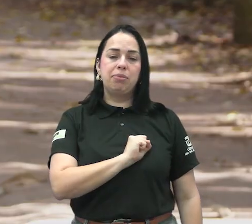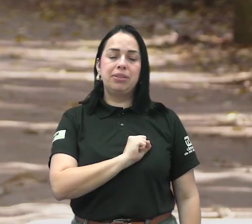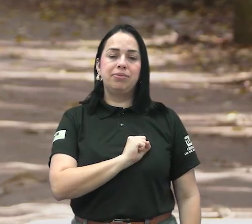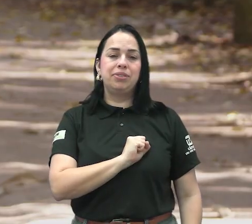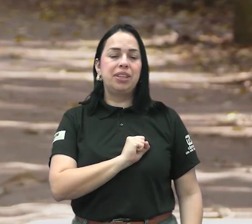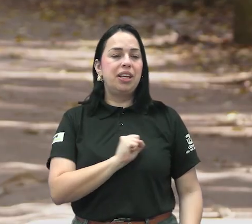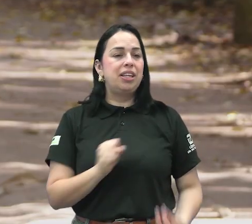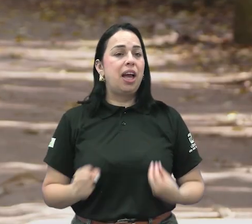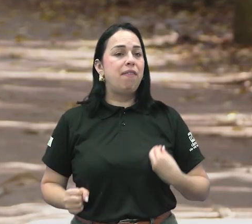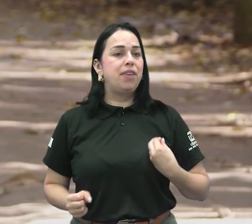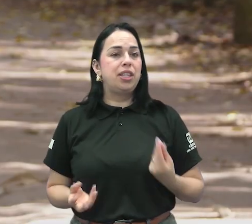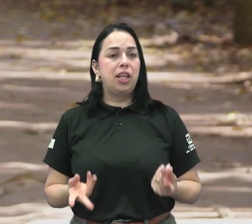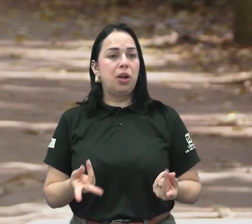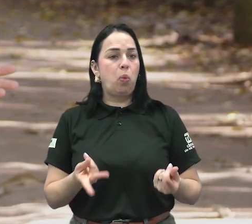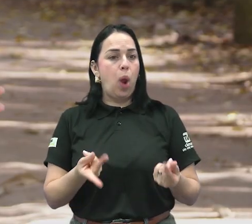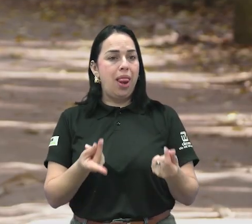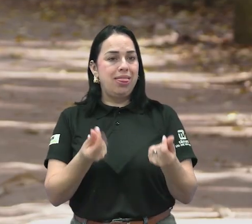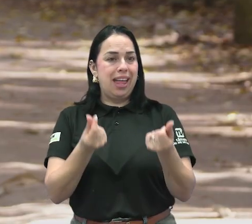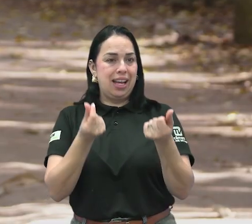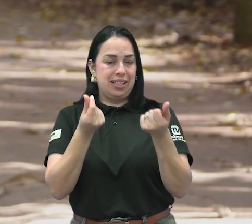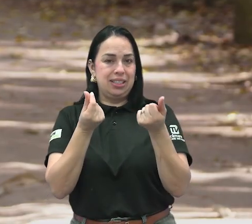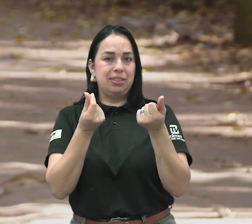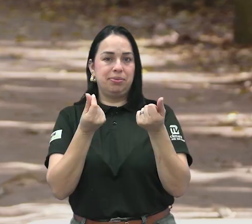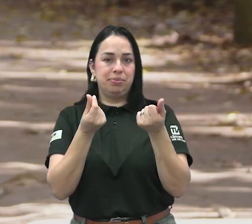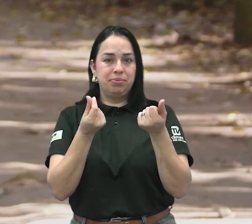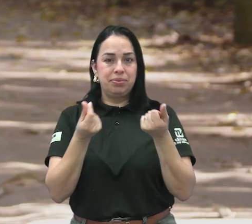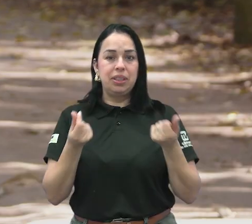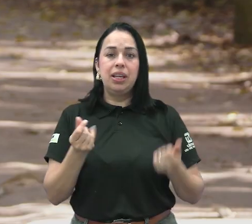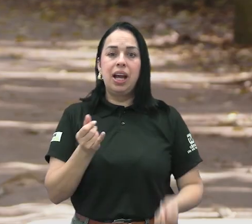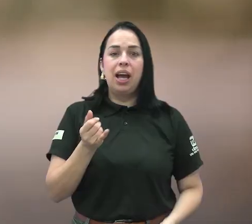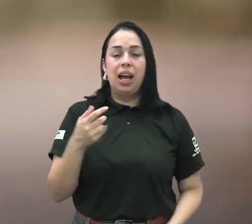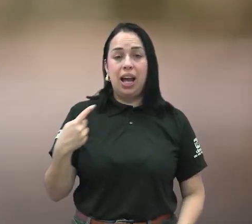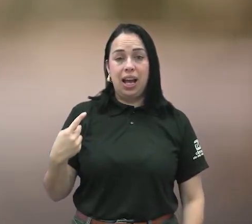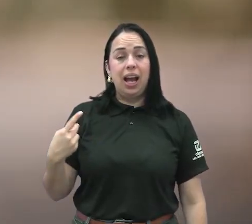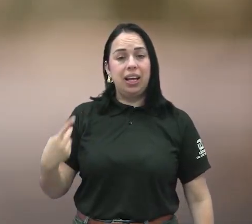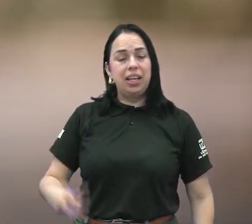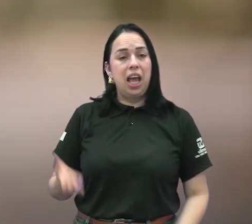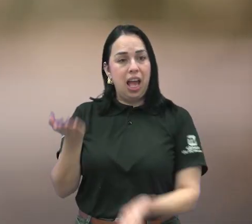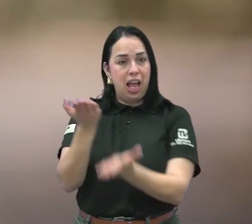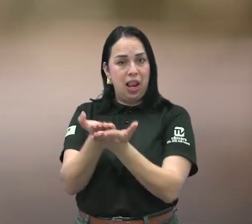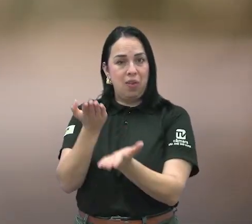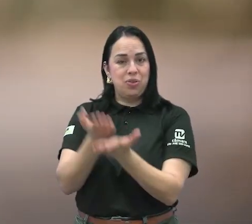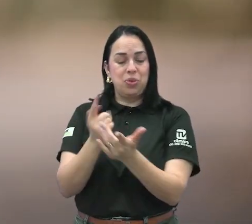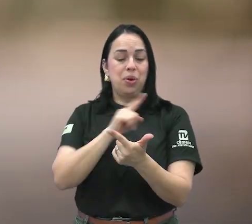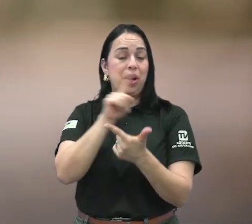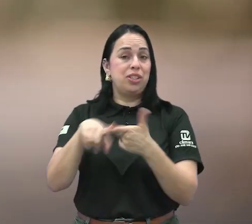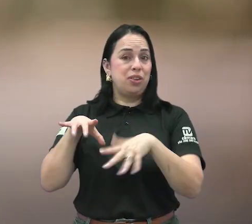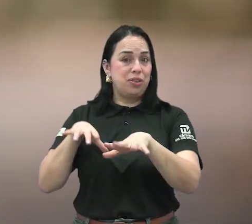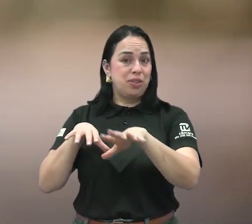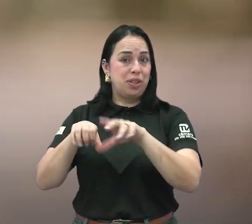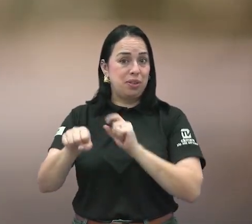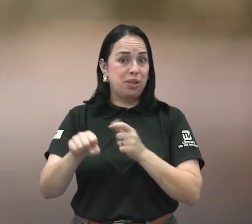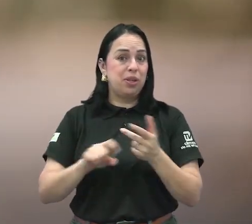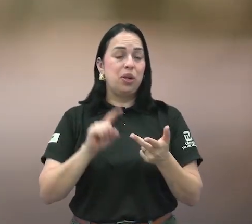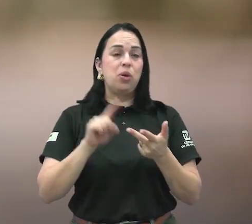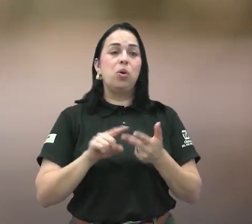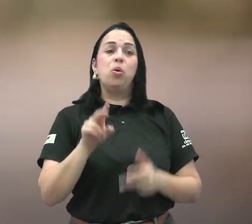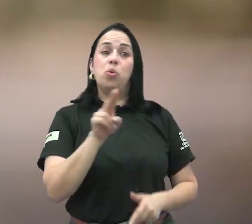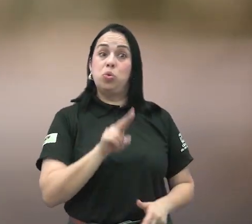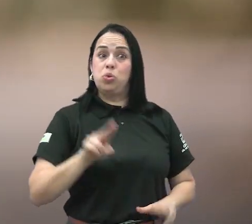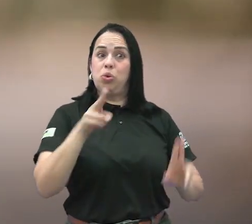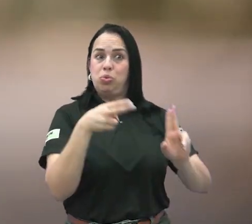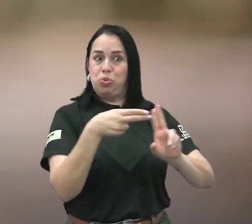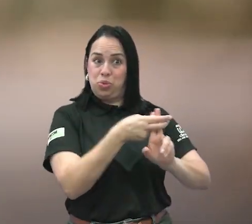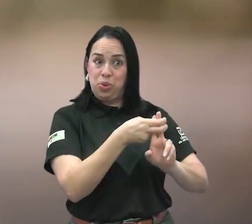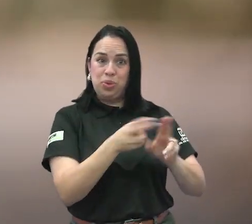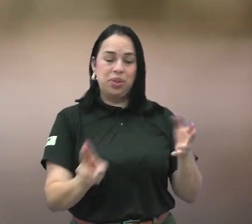a cidade e a qualidade de vida que nosso município oferece. Por aqui, ela estudou e se formou, usou do